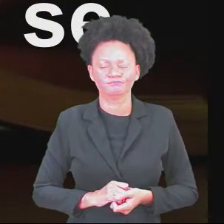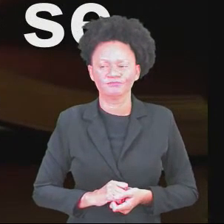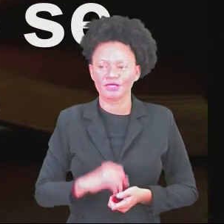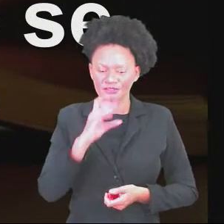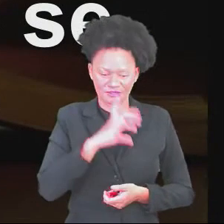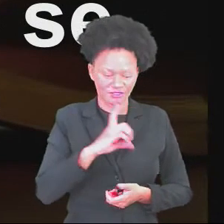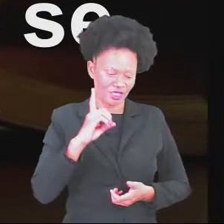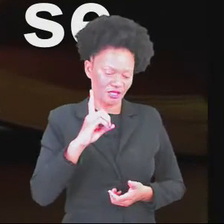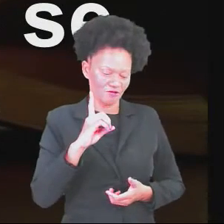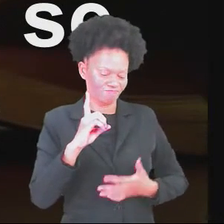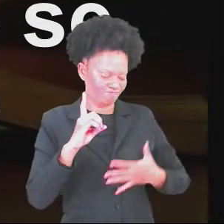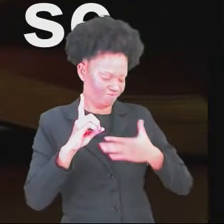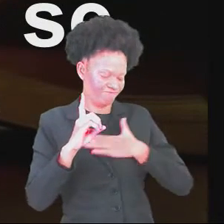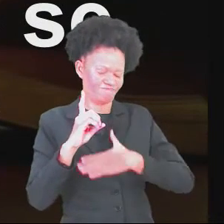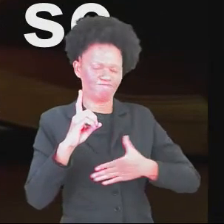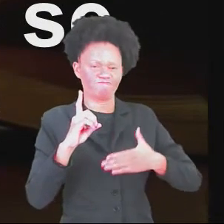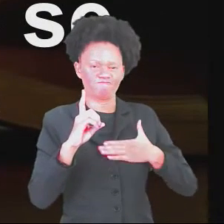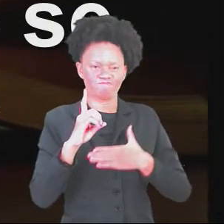Agradar a Deus.